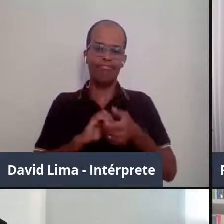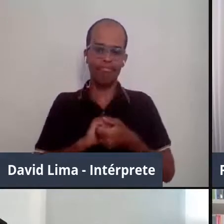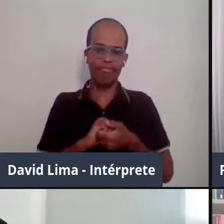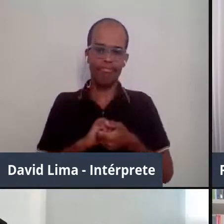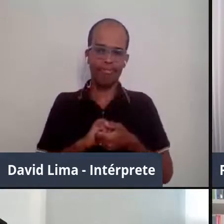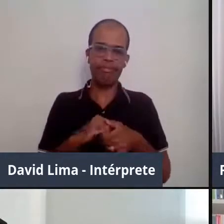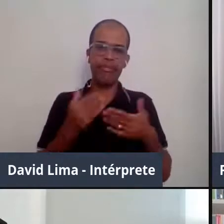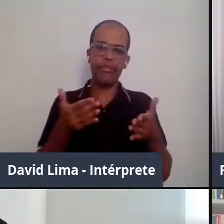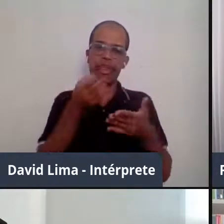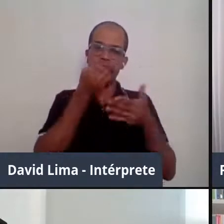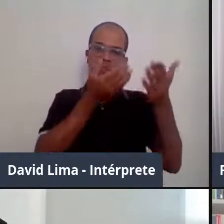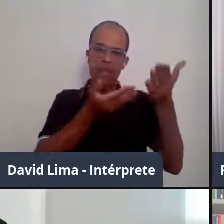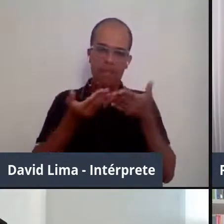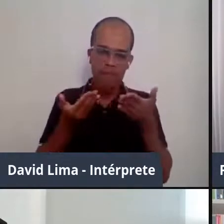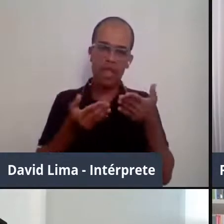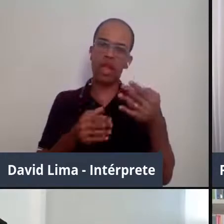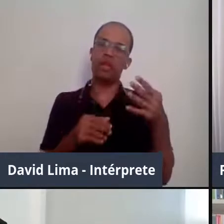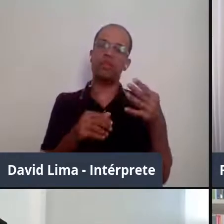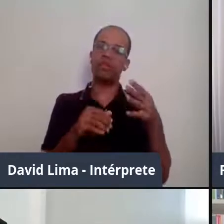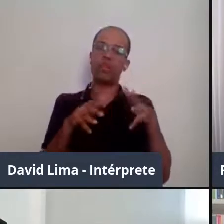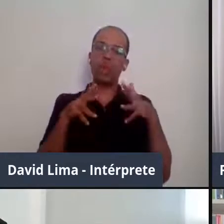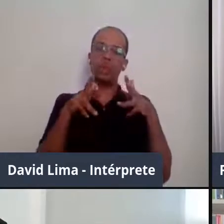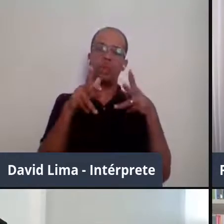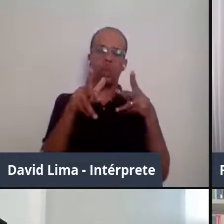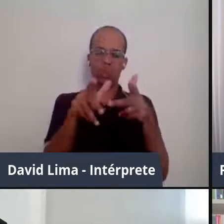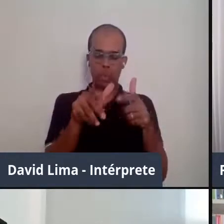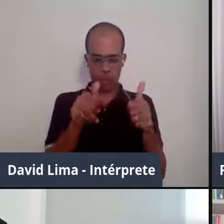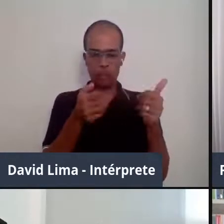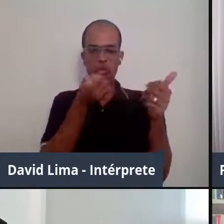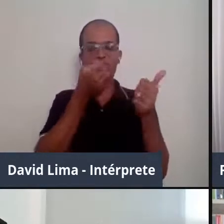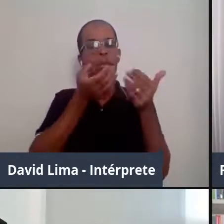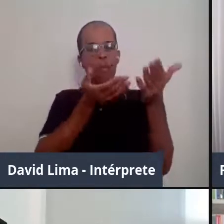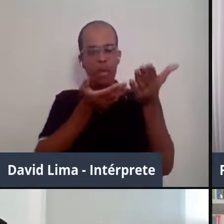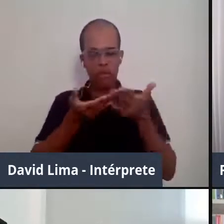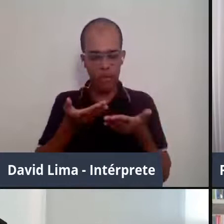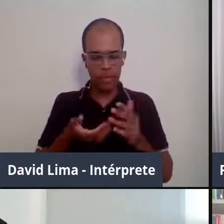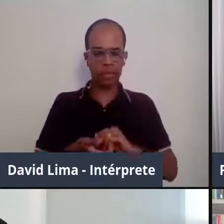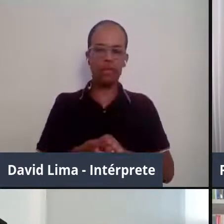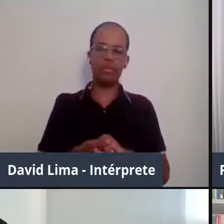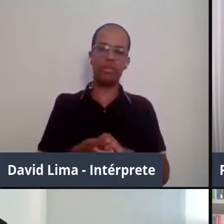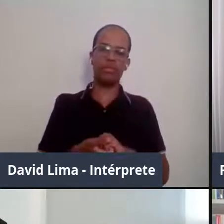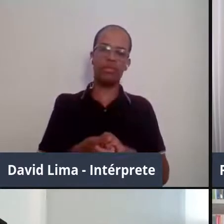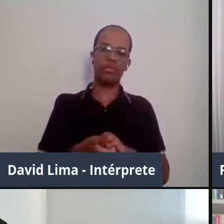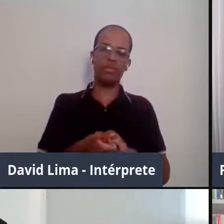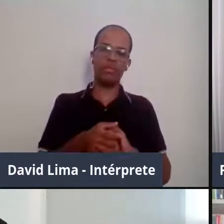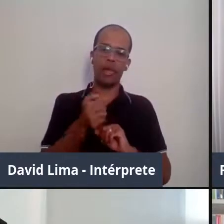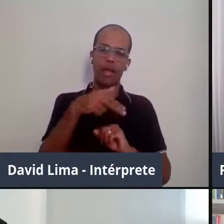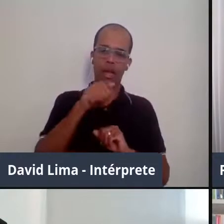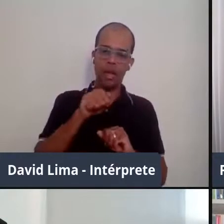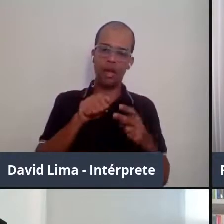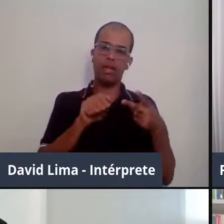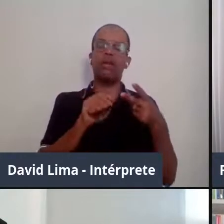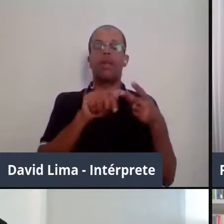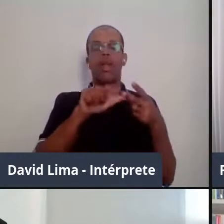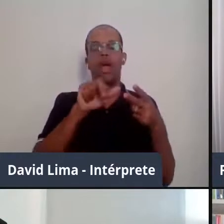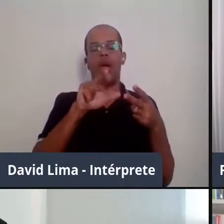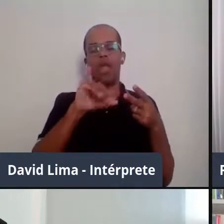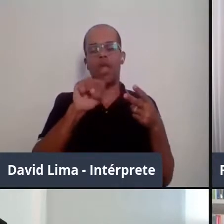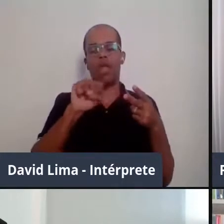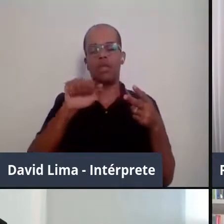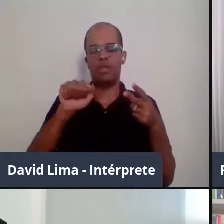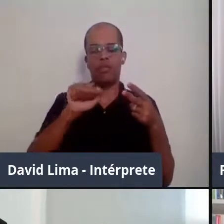doutora Camila Suemi Tardim, doutora Ana Carolina de Moura Delfim Maciel, doutor Mohamed